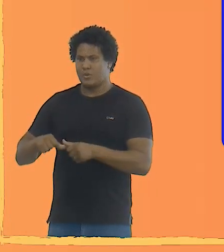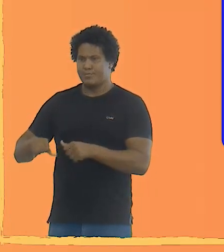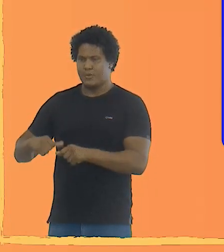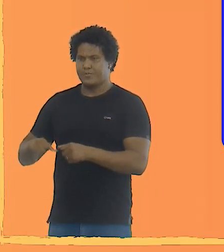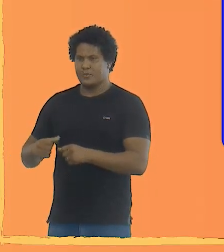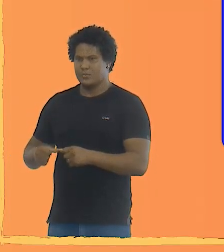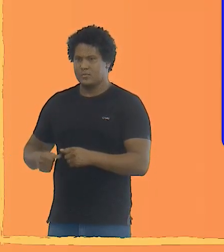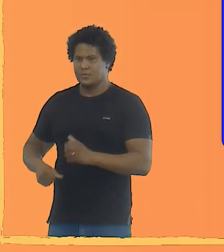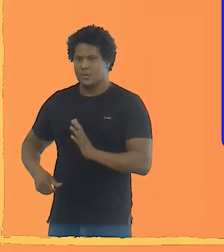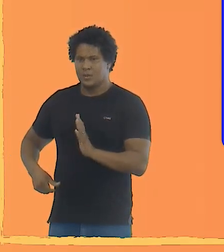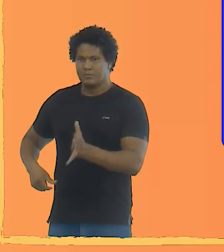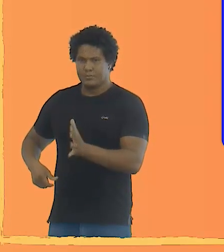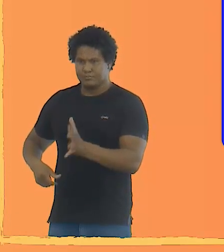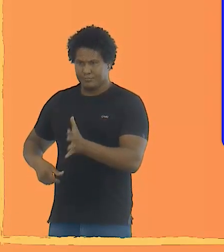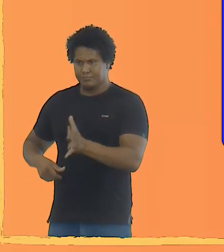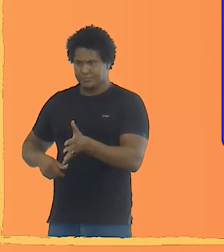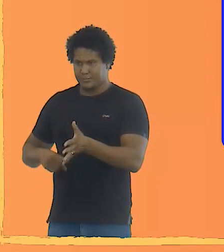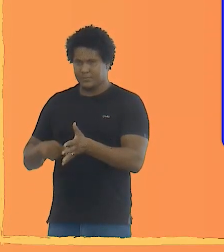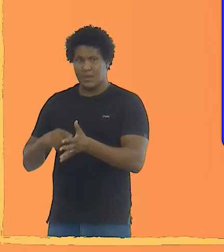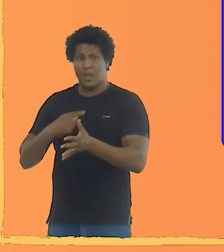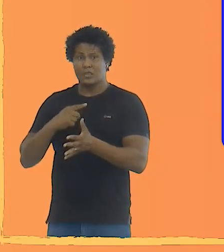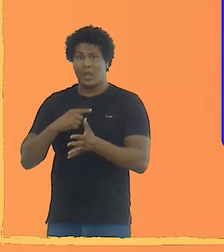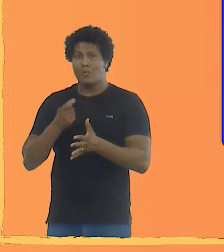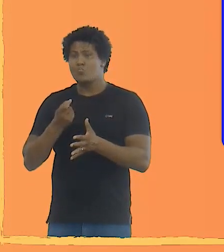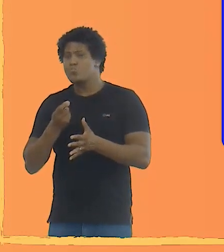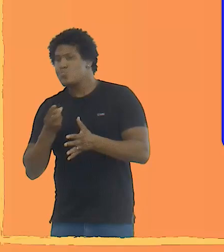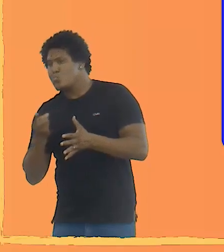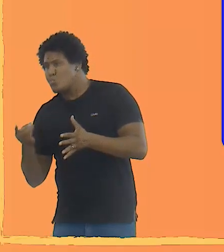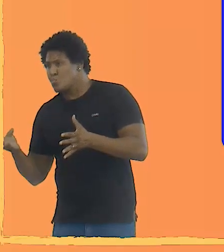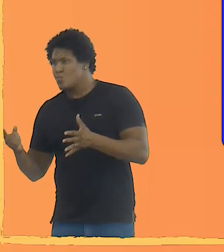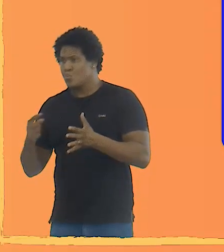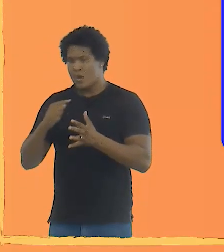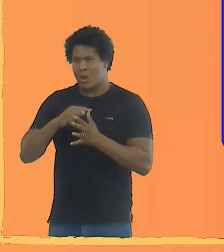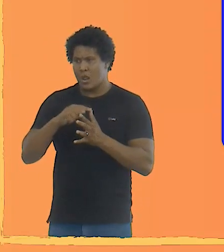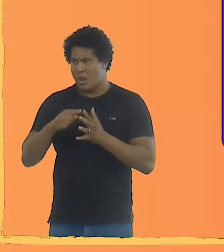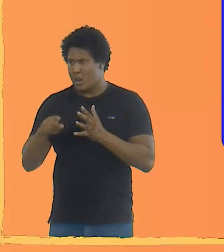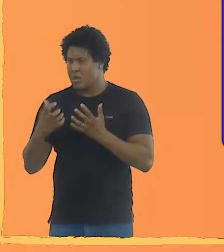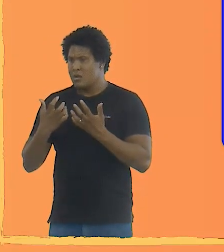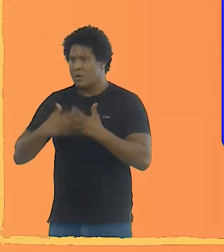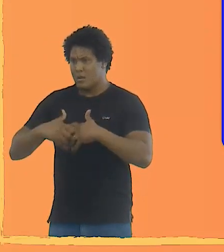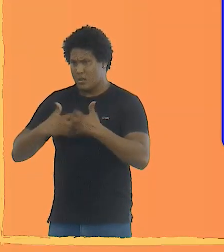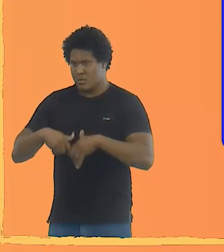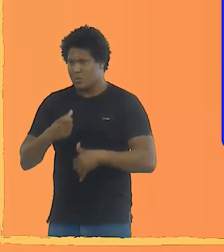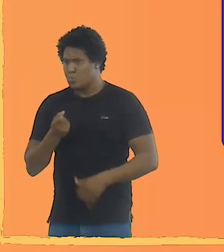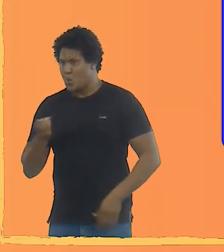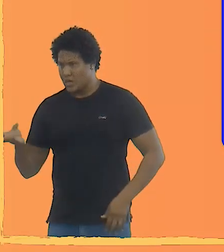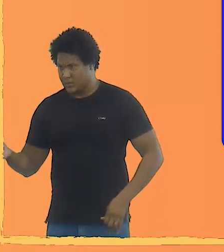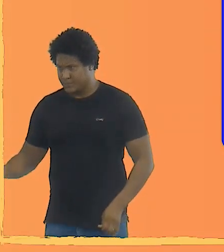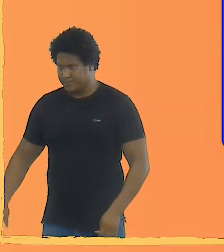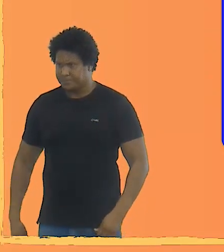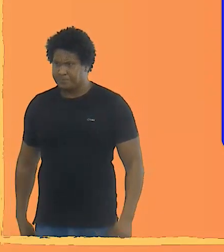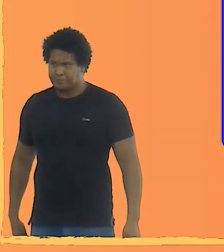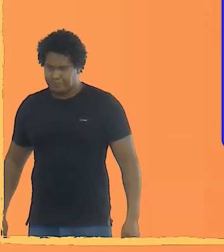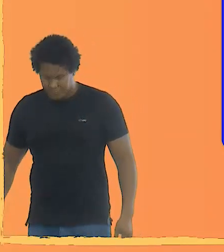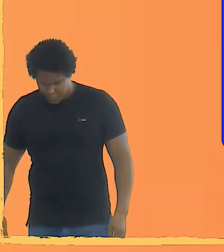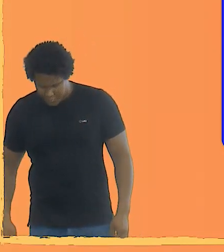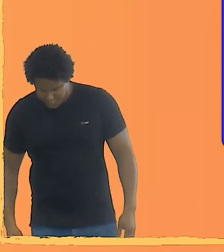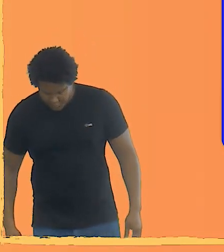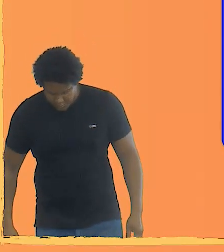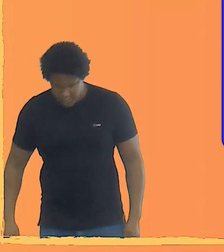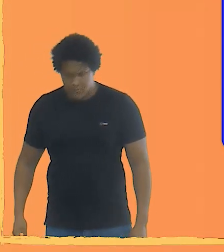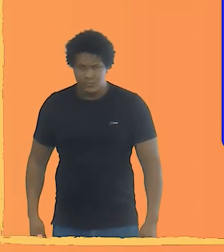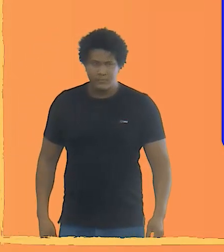seguinte: quantas engrenagens tem a coroa e quantas engrenagens tem o pinhão, certo? Olha só a pergunta da